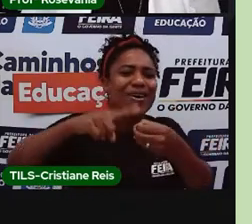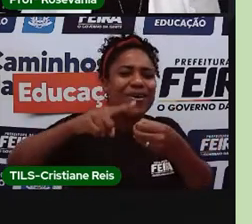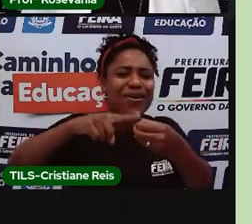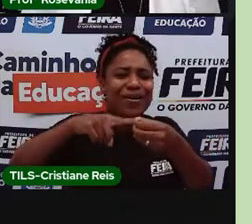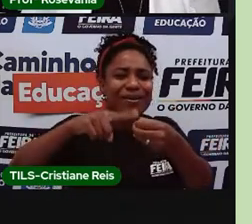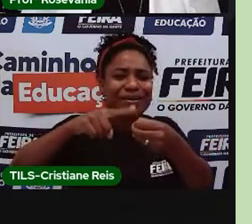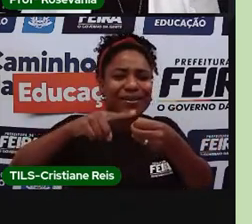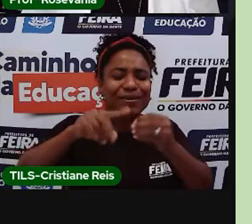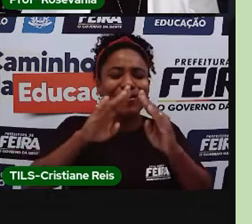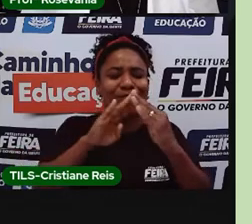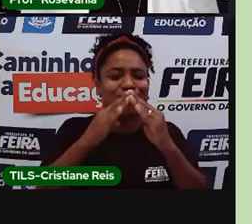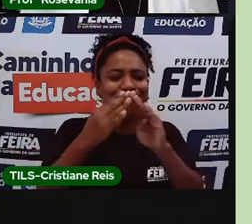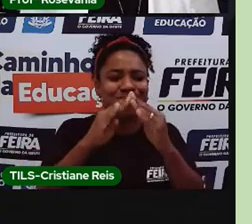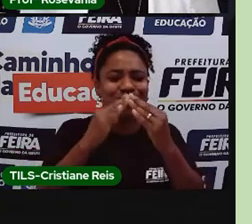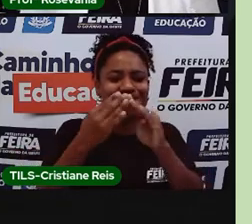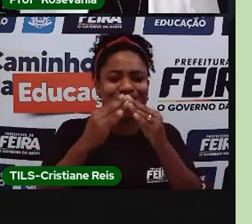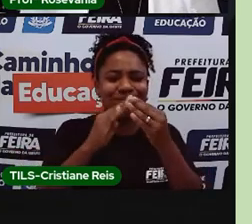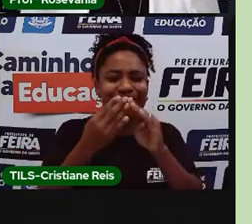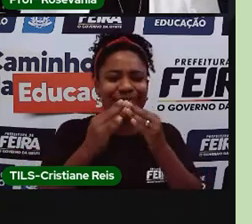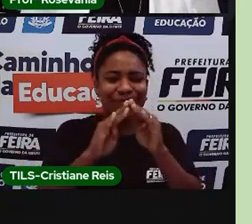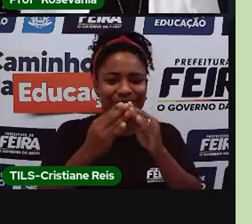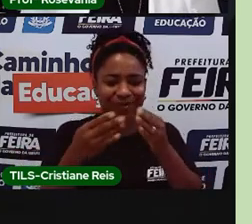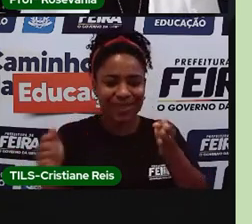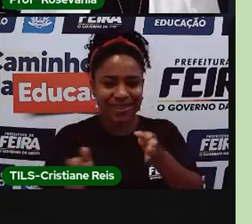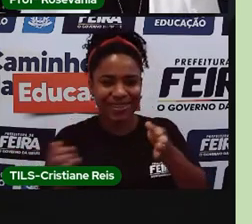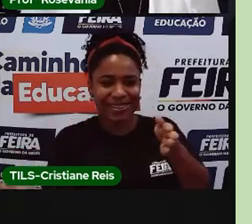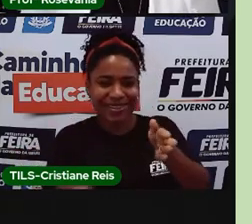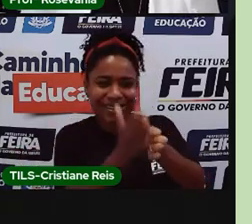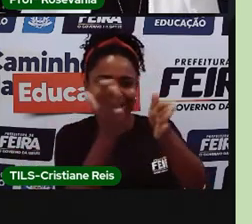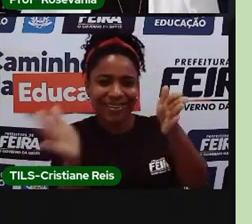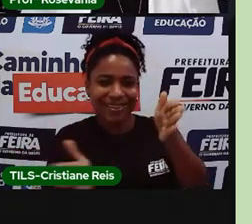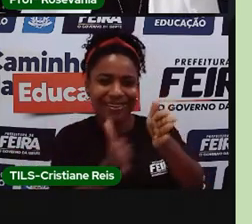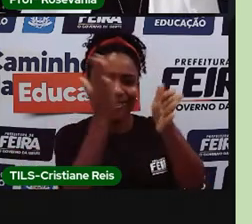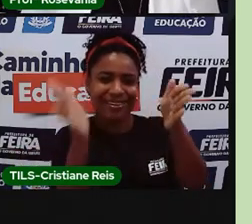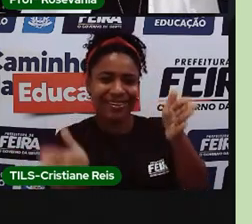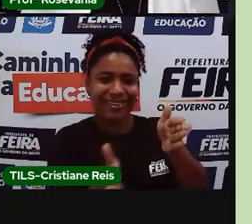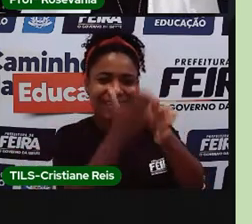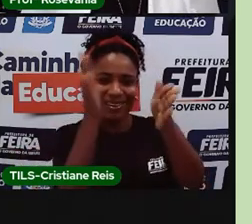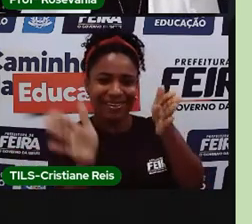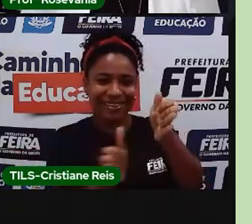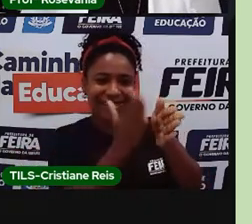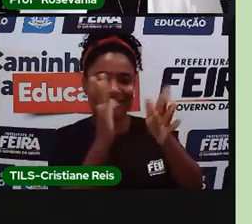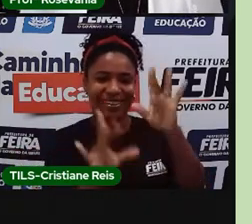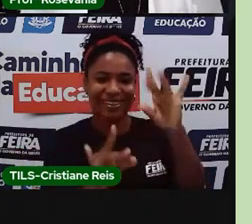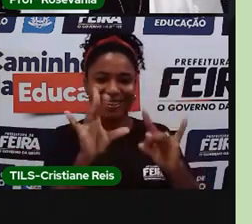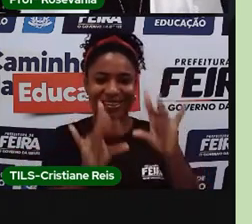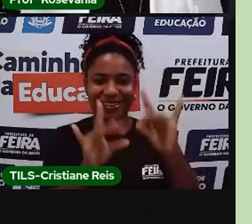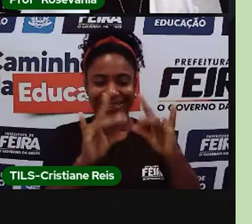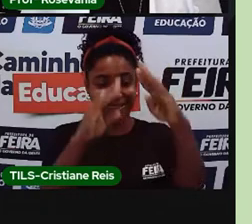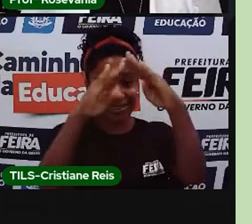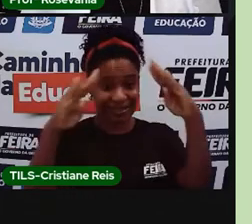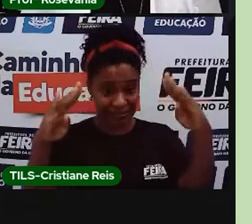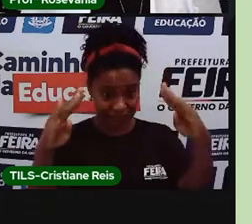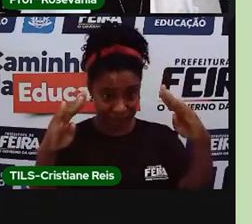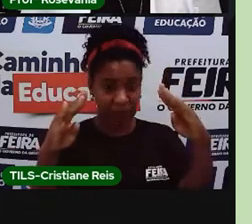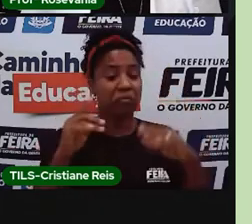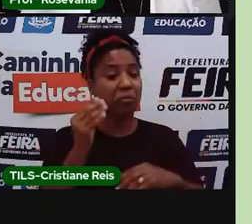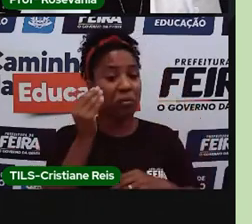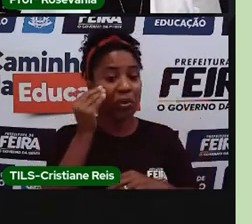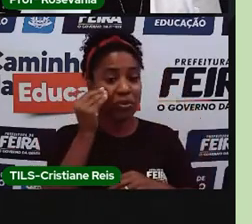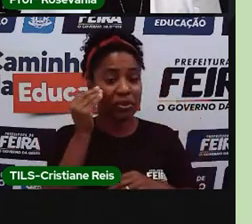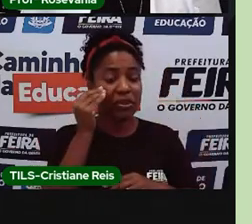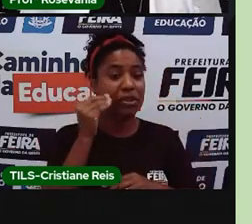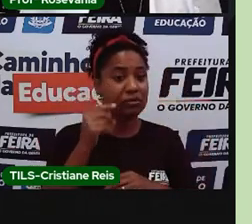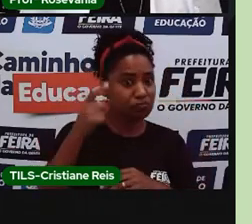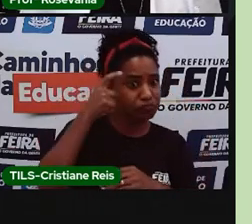barro mesmo que foi colocado aí. Então eles tinham um certo desenvolvimento intelectual, né, nesse momento